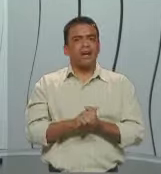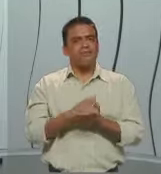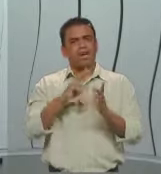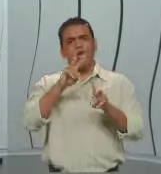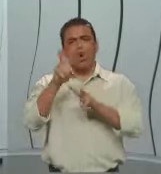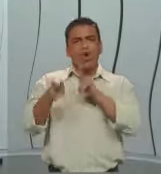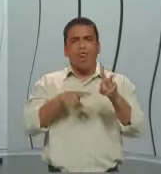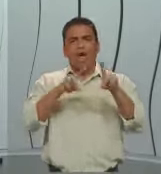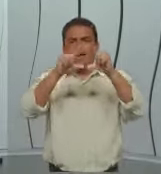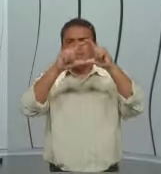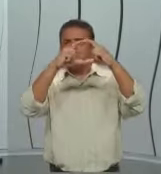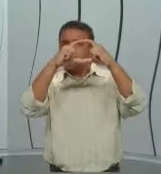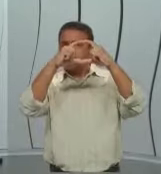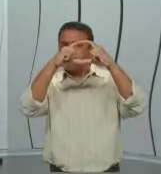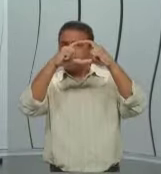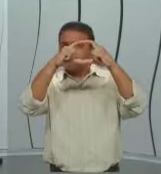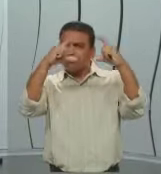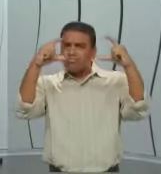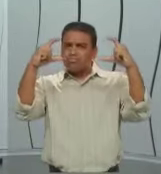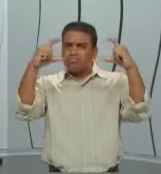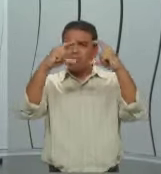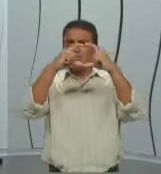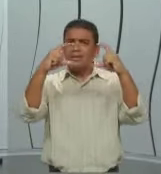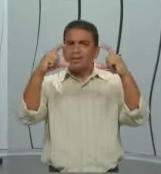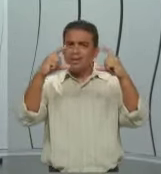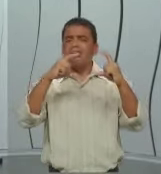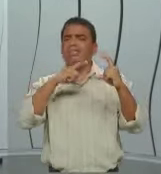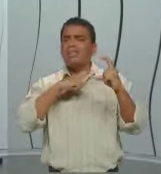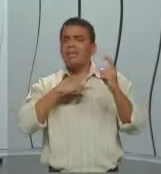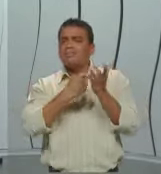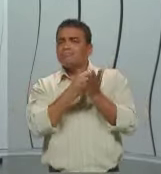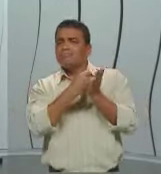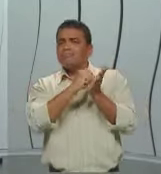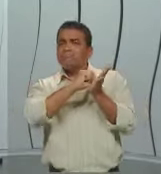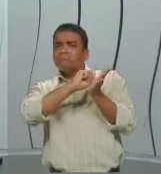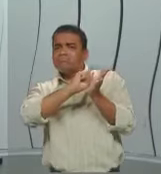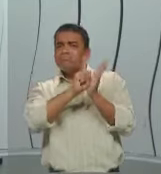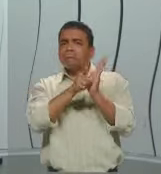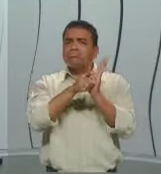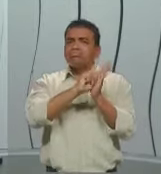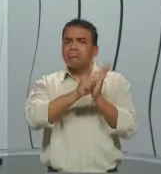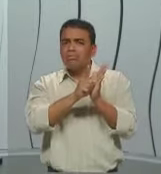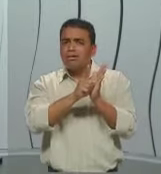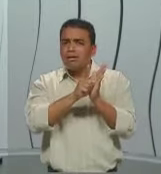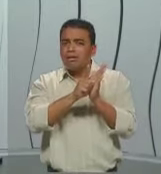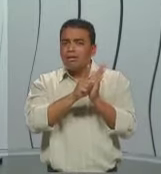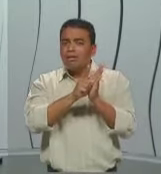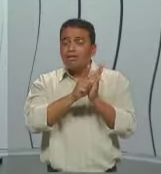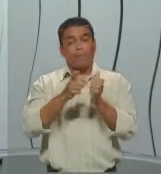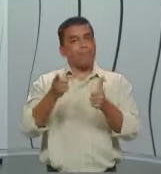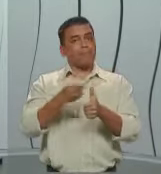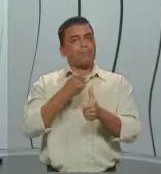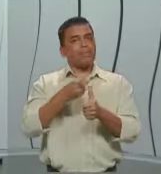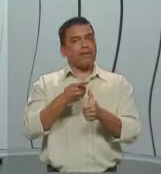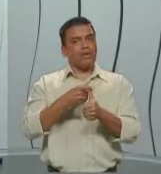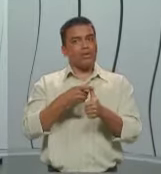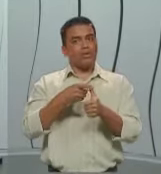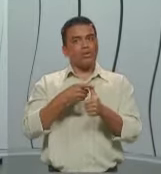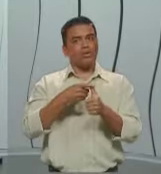um circuito que tenha instrumentos de medida, a primeira coisa que a gente vai fazer é